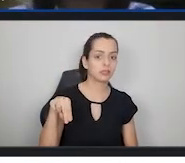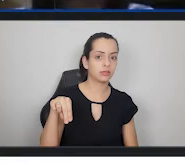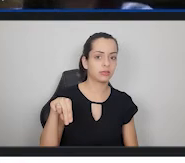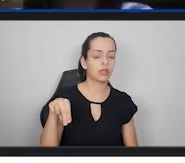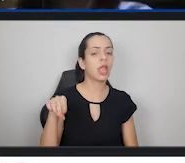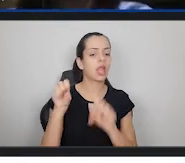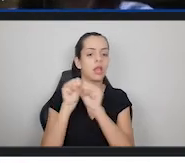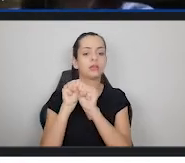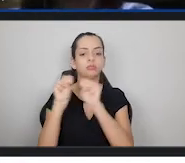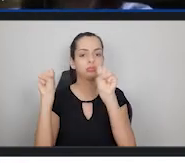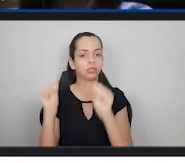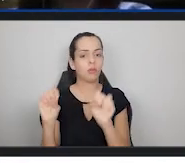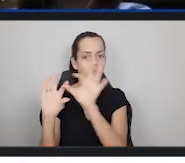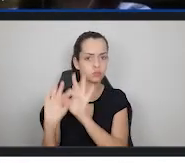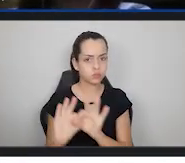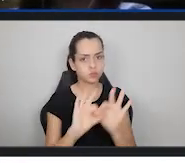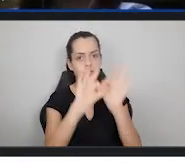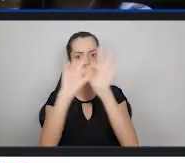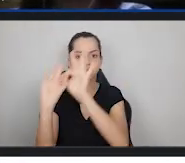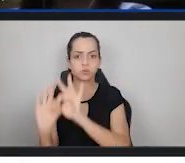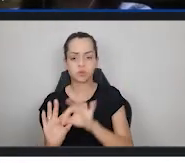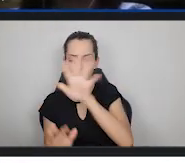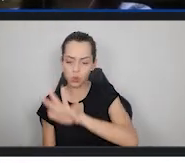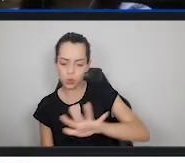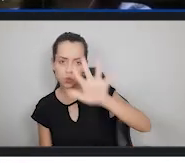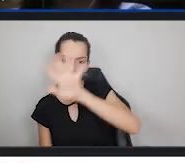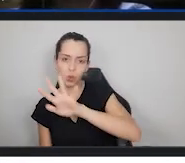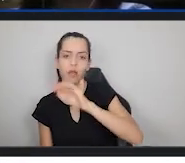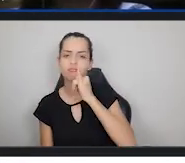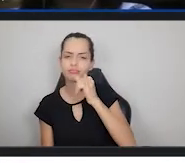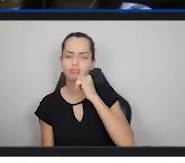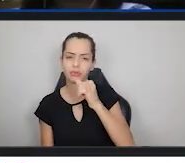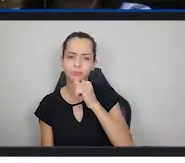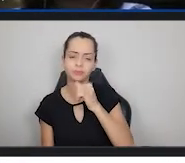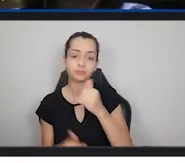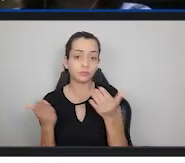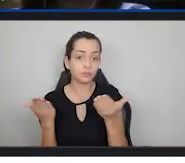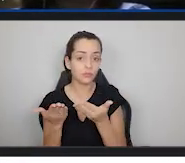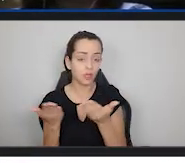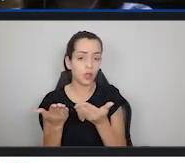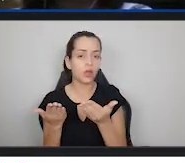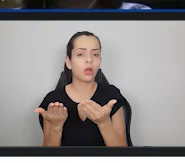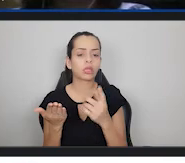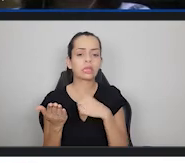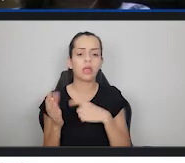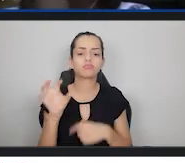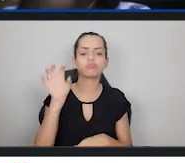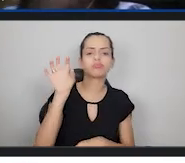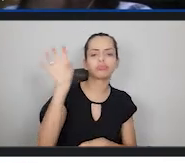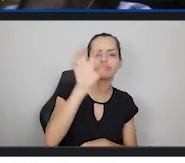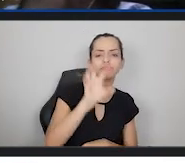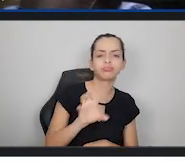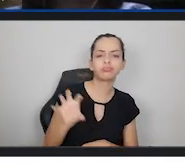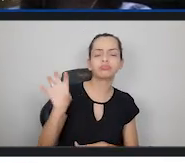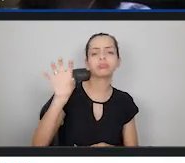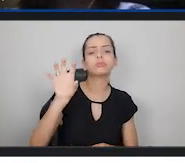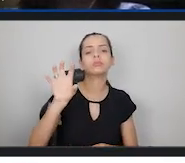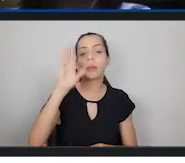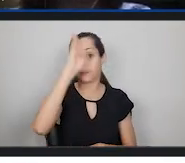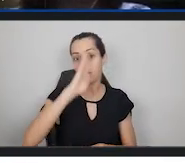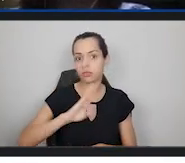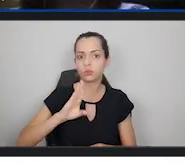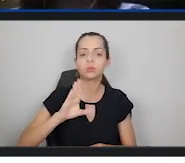transmissão. Esse aqui é uma figura do Sistema Interligado Nacional, o nosso SIM, que é operado